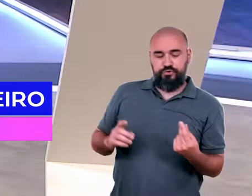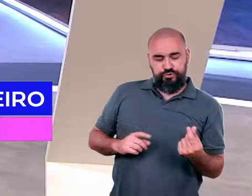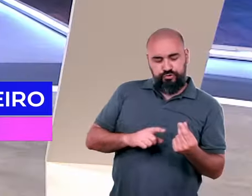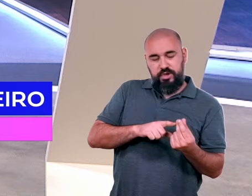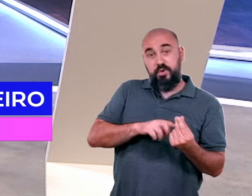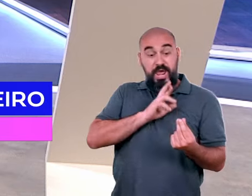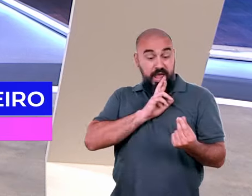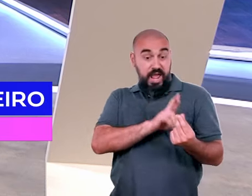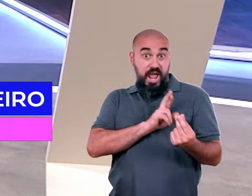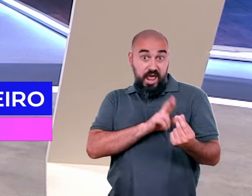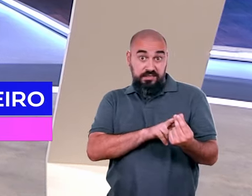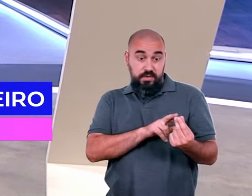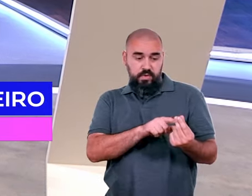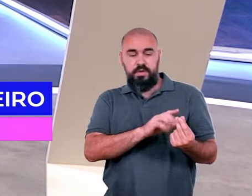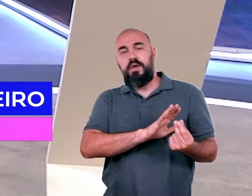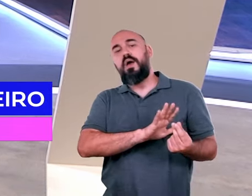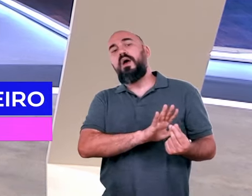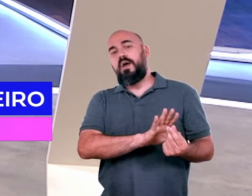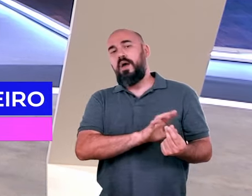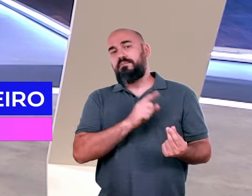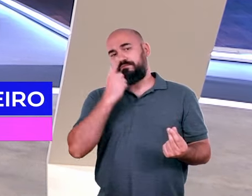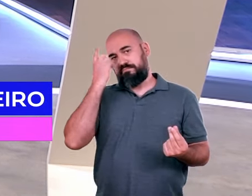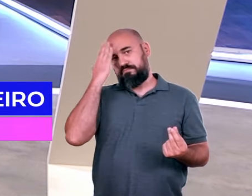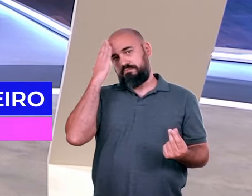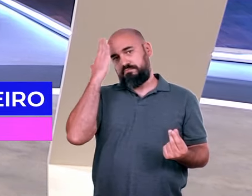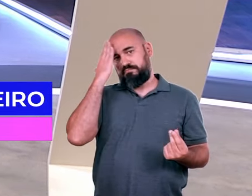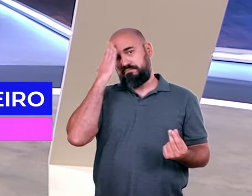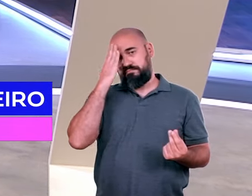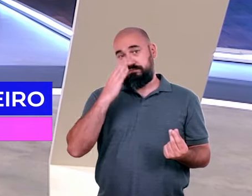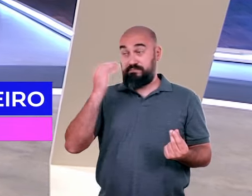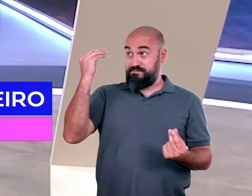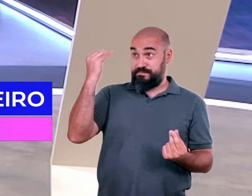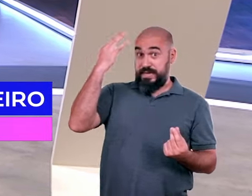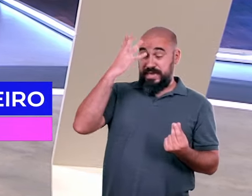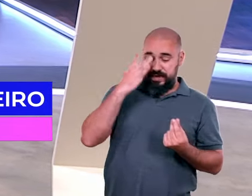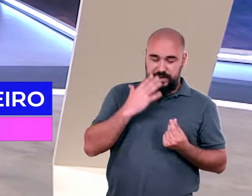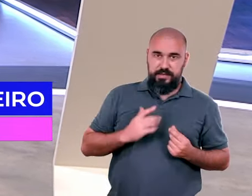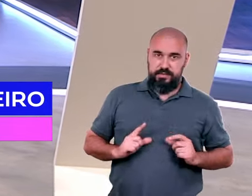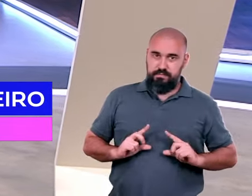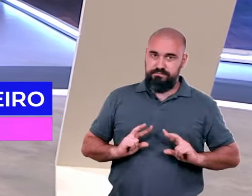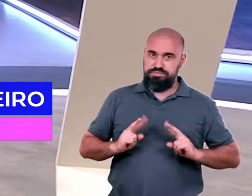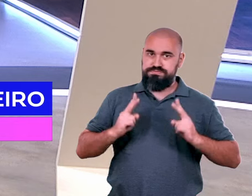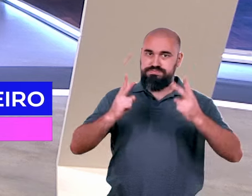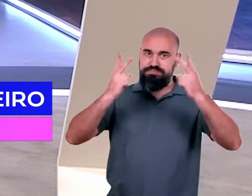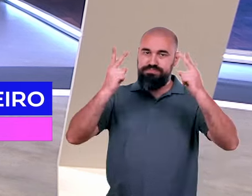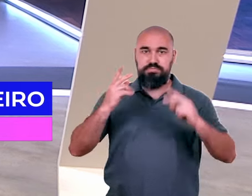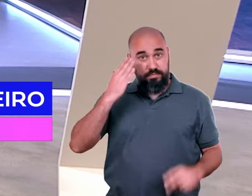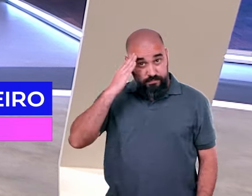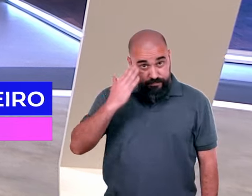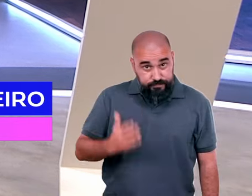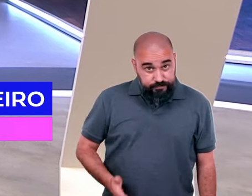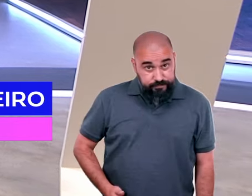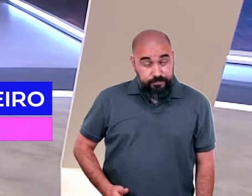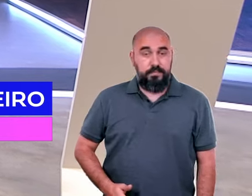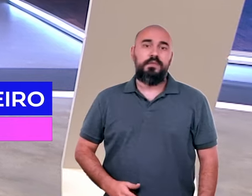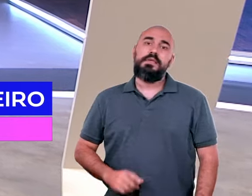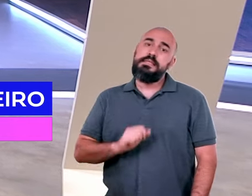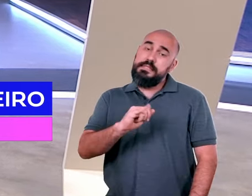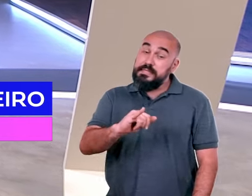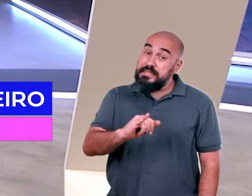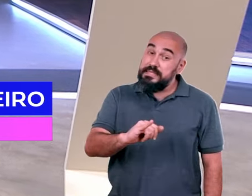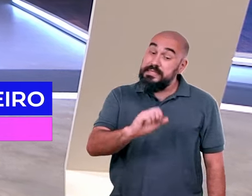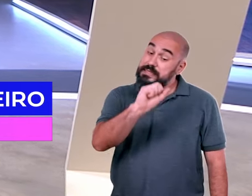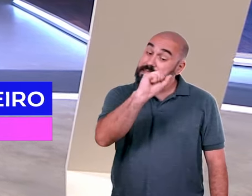E o que eu estou querendo dizer para você é que, se você quer a bênção de Deus na sua vida financeira, ela também é uma